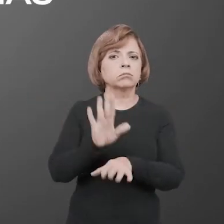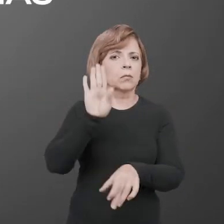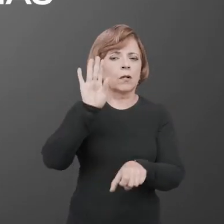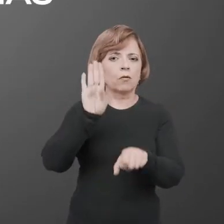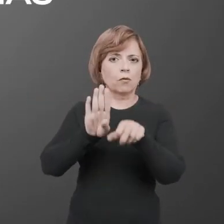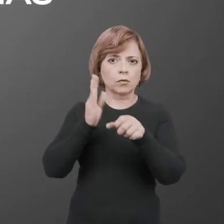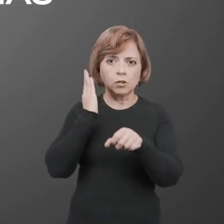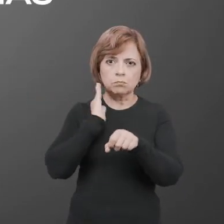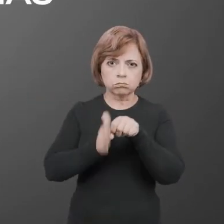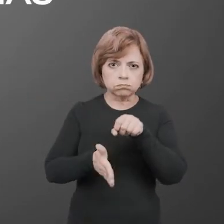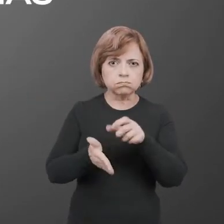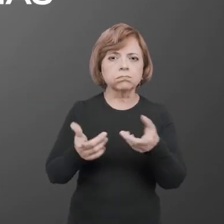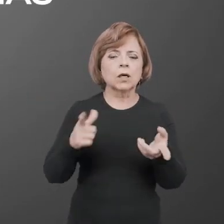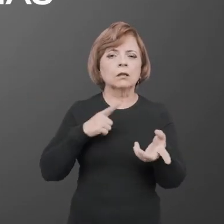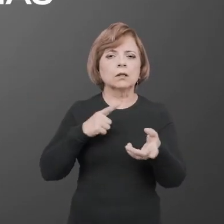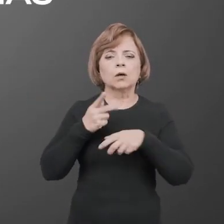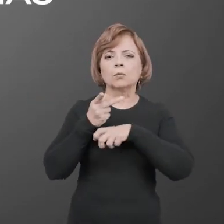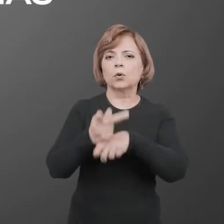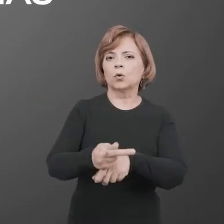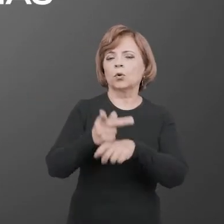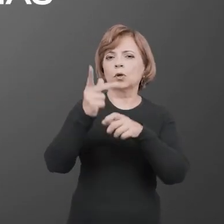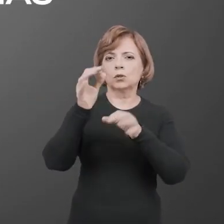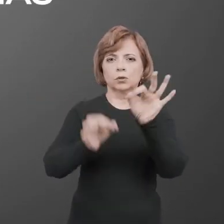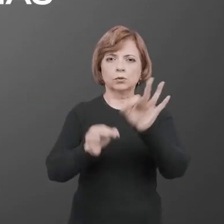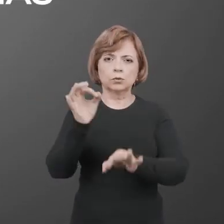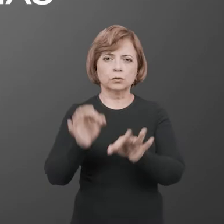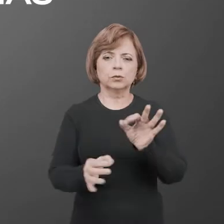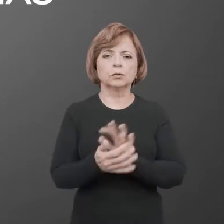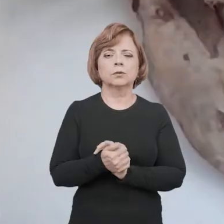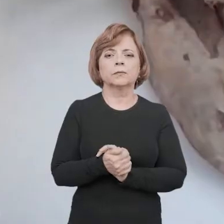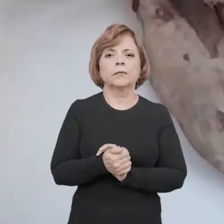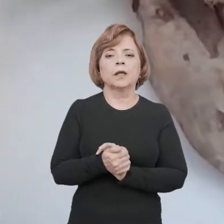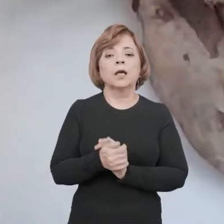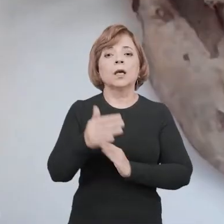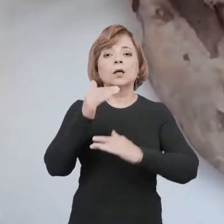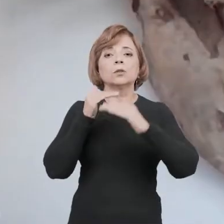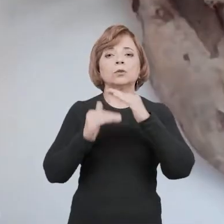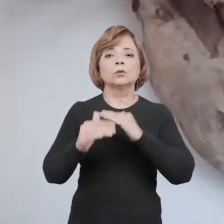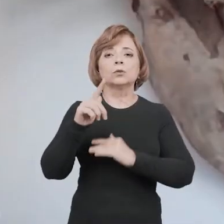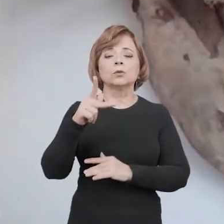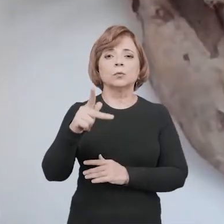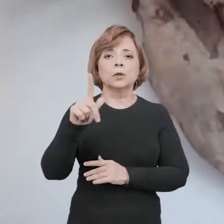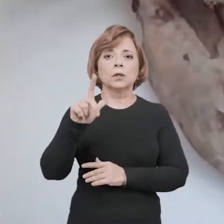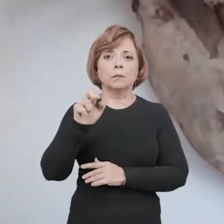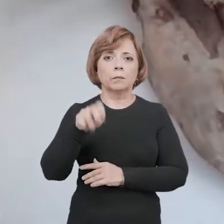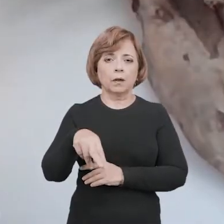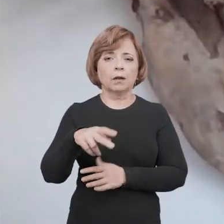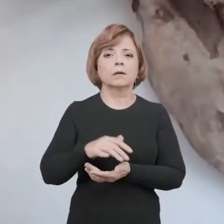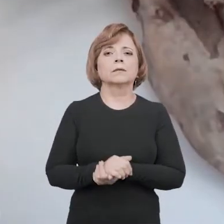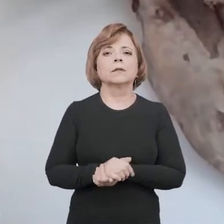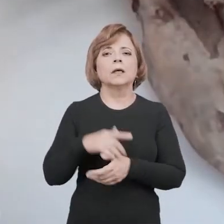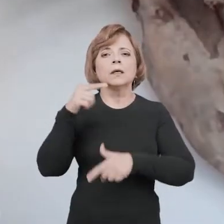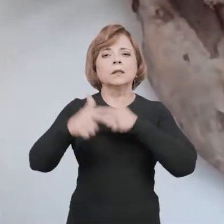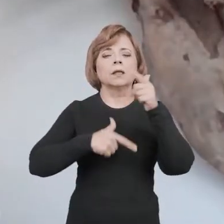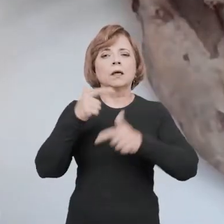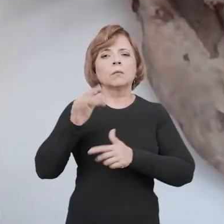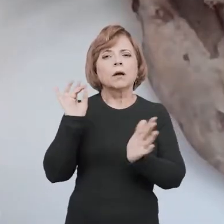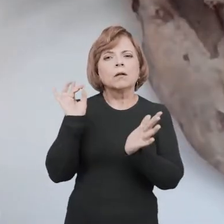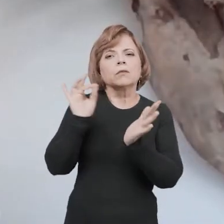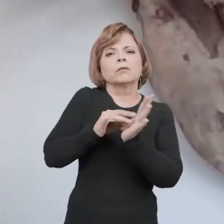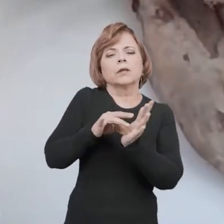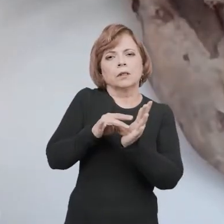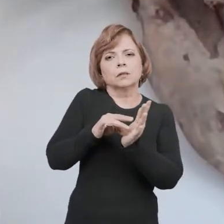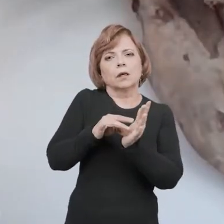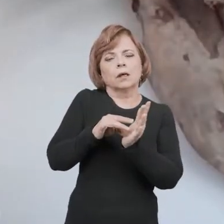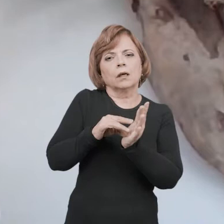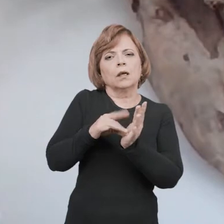de promotorias de justiça e procuradorias de justiça, e a Subplan atua como